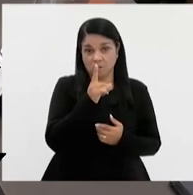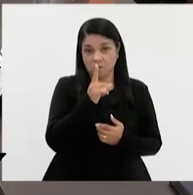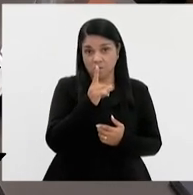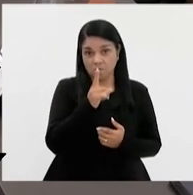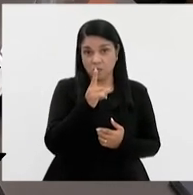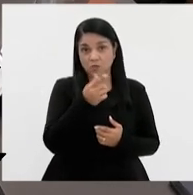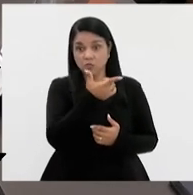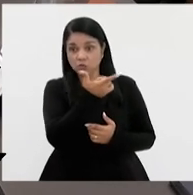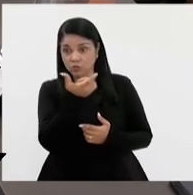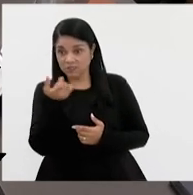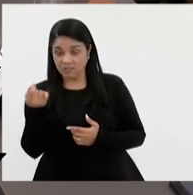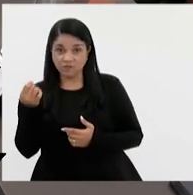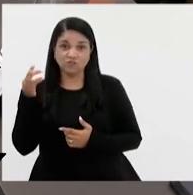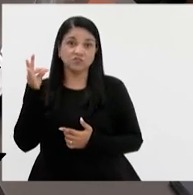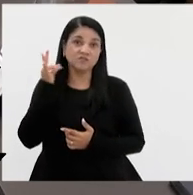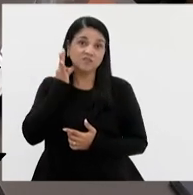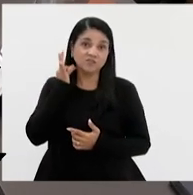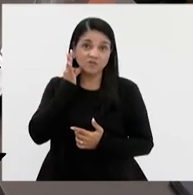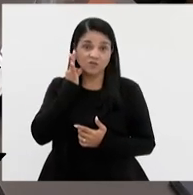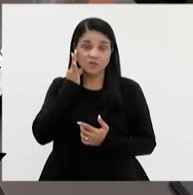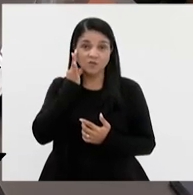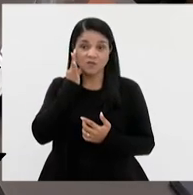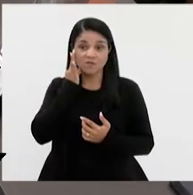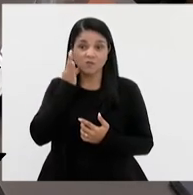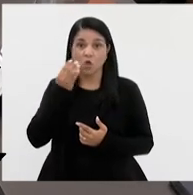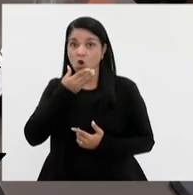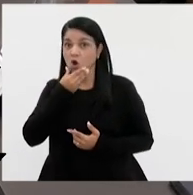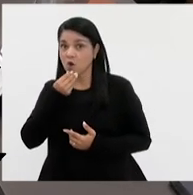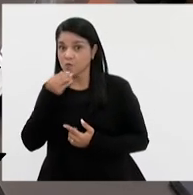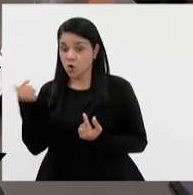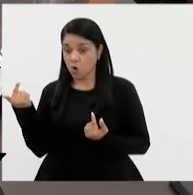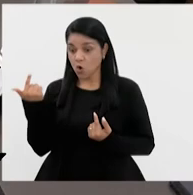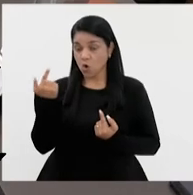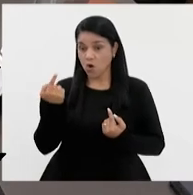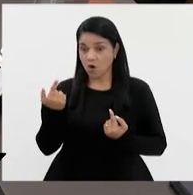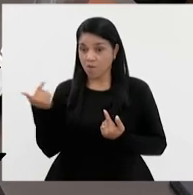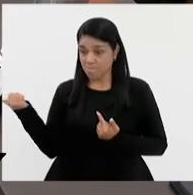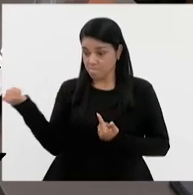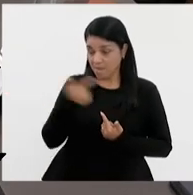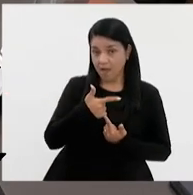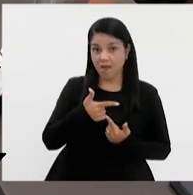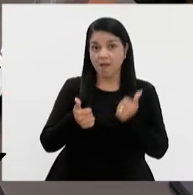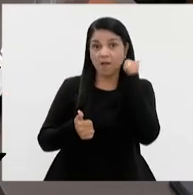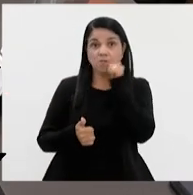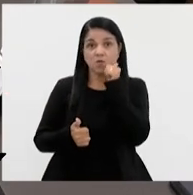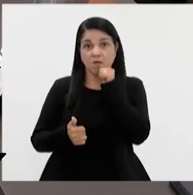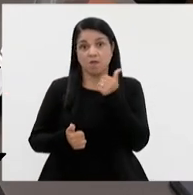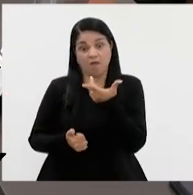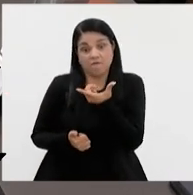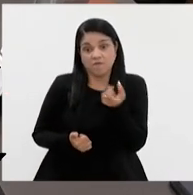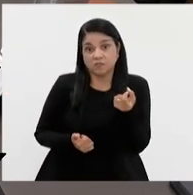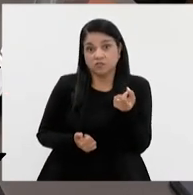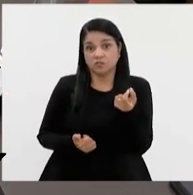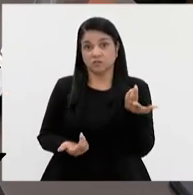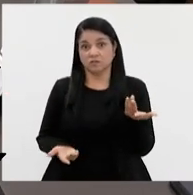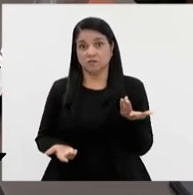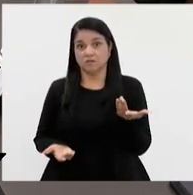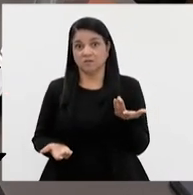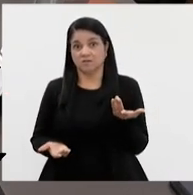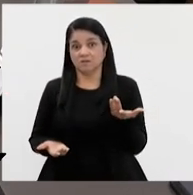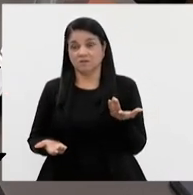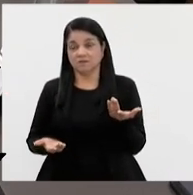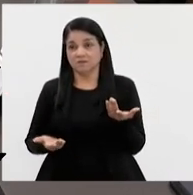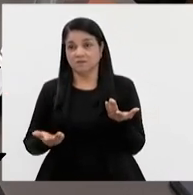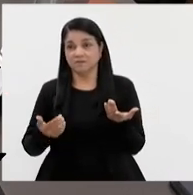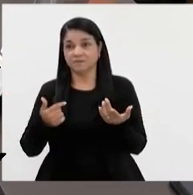contra 20. E os fatos estão aí, é isso que eu estou discutindo. Olha não, os fatos. Eu só estou pedindo para ele. Um homem trans, mesmo, que ganhou gente, qualquer outro tipo de fome, eu paro